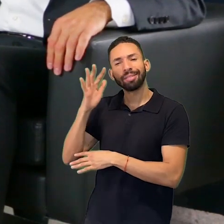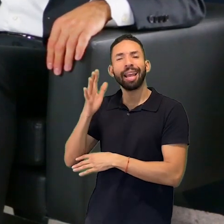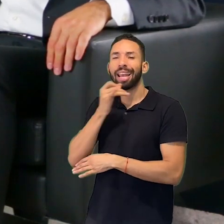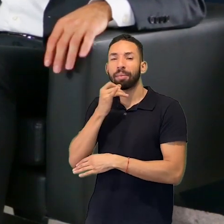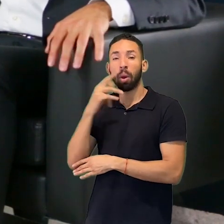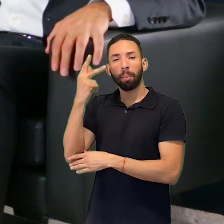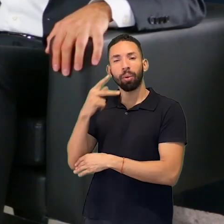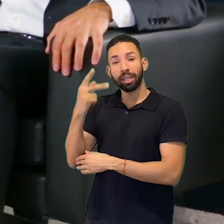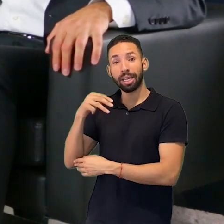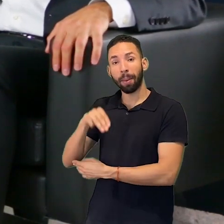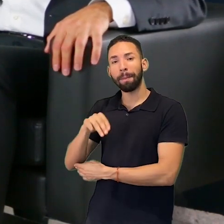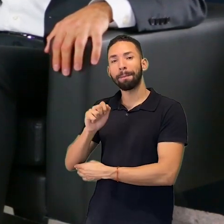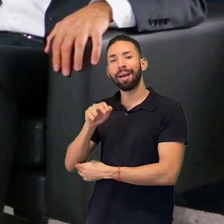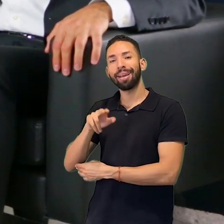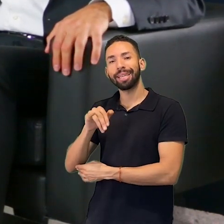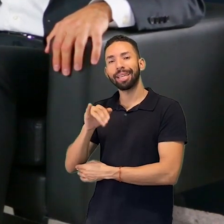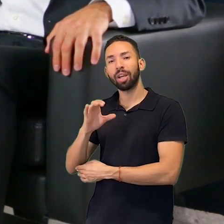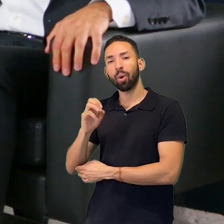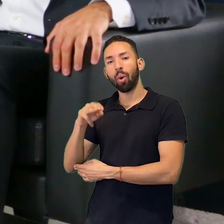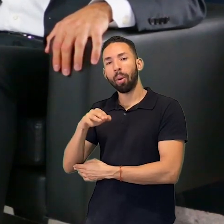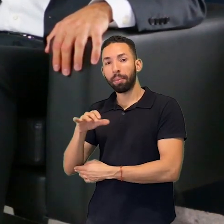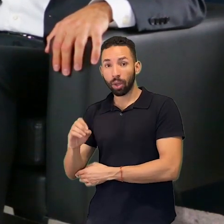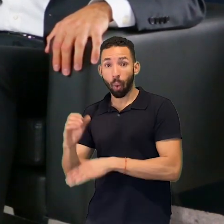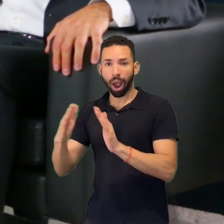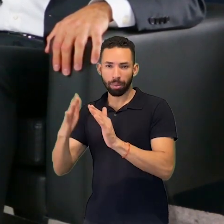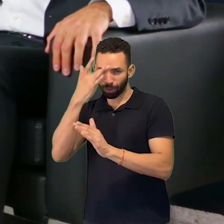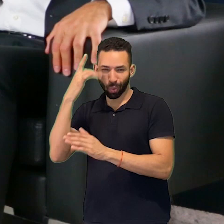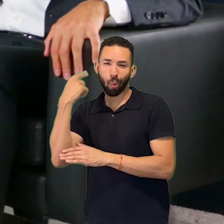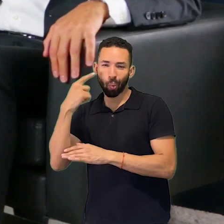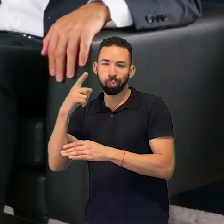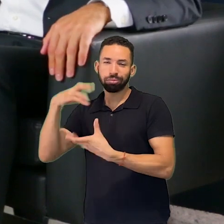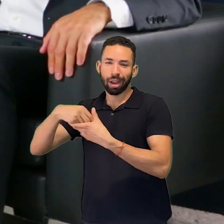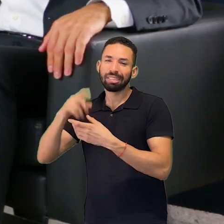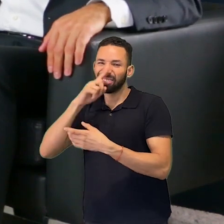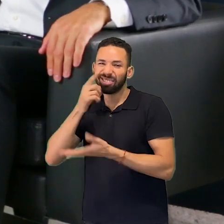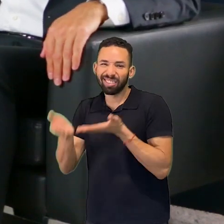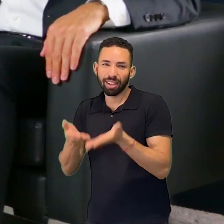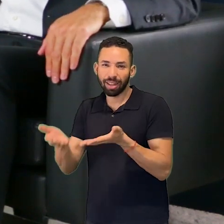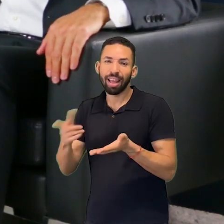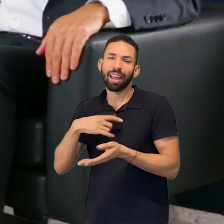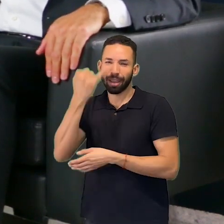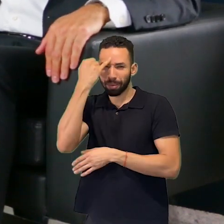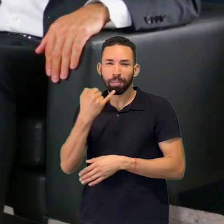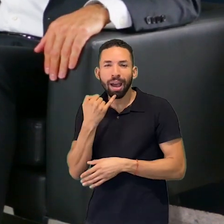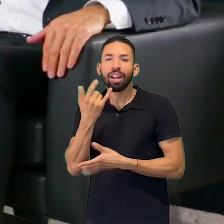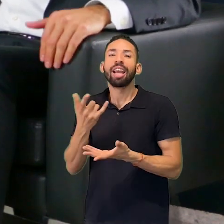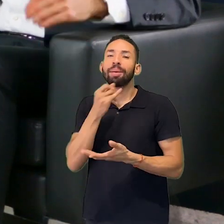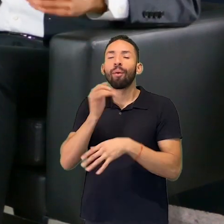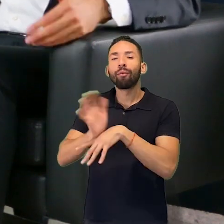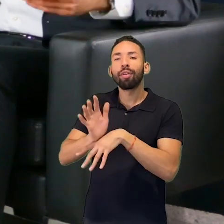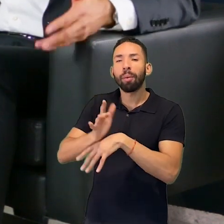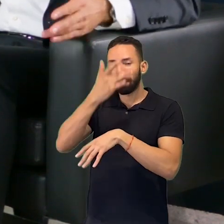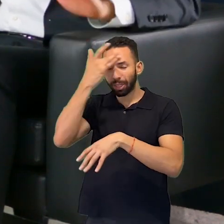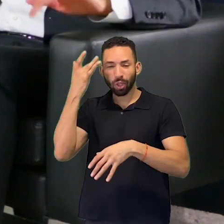costumava chamar, por isso que é o nome da política, até chamava de manicômios, né? Então a gente tem aquela imagem até de filmes,